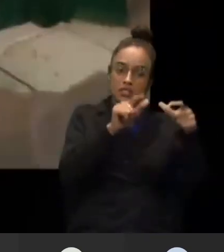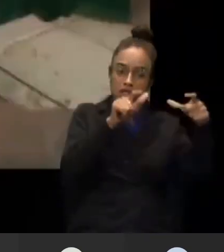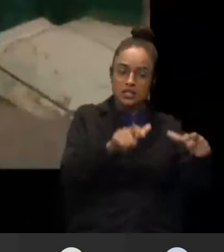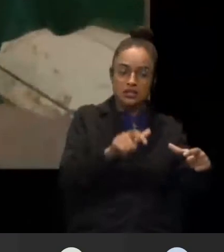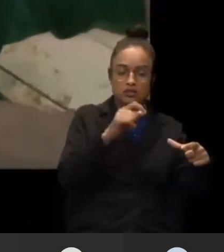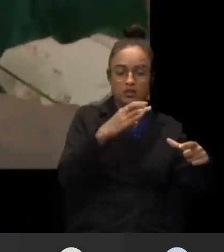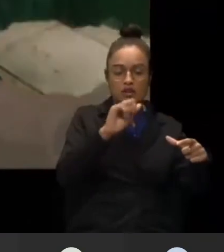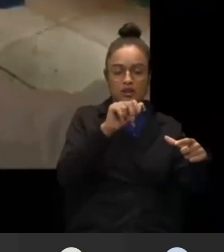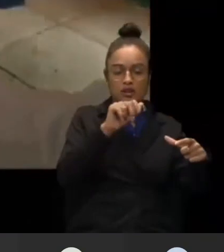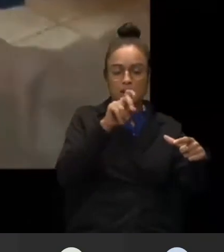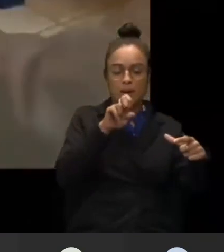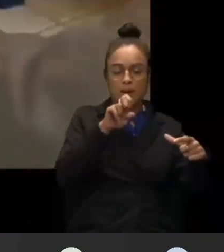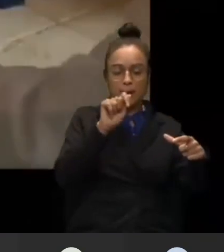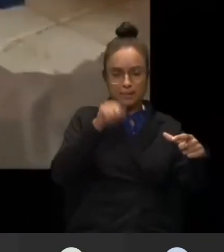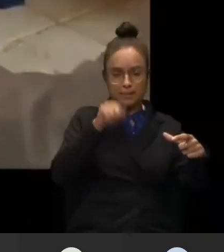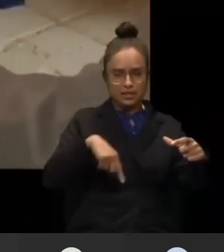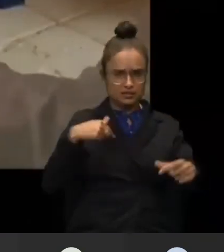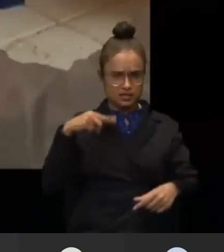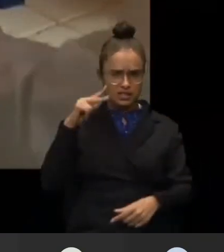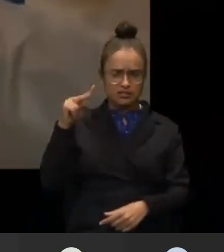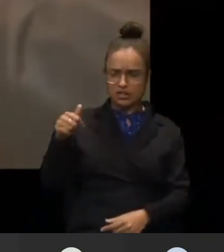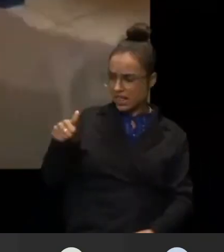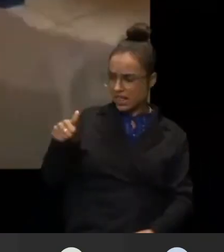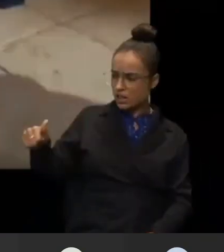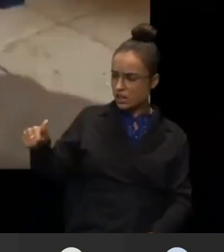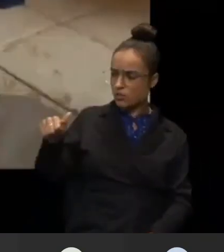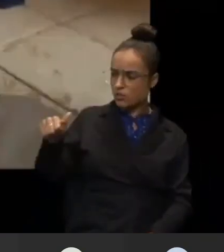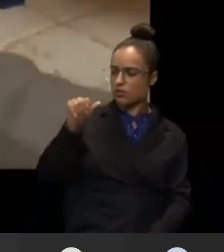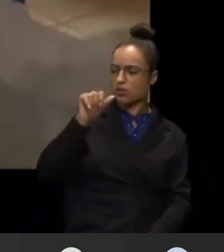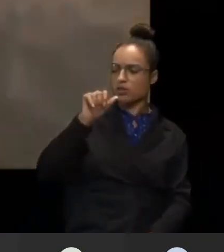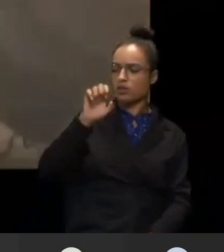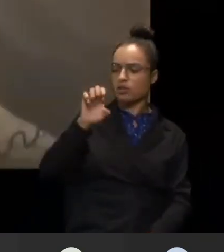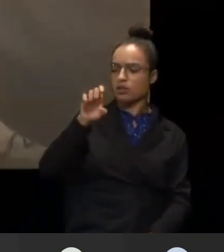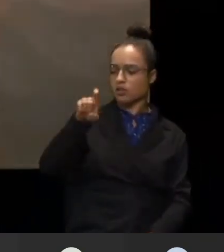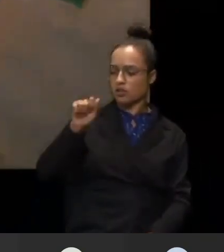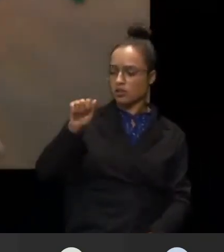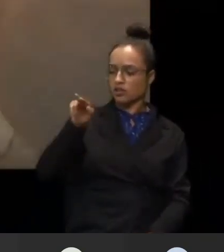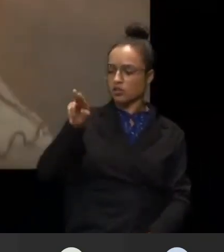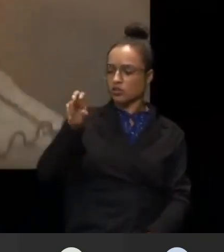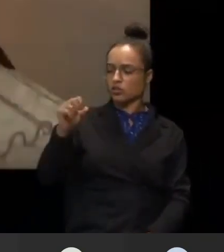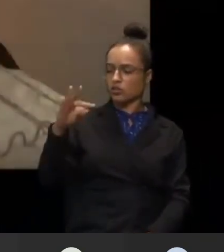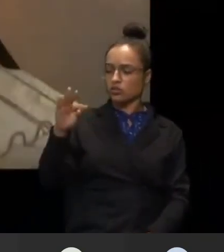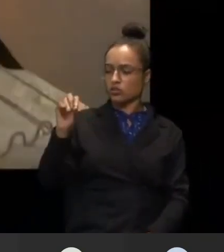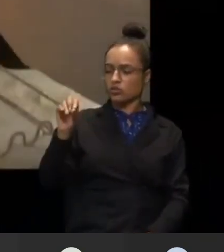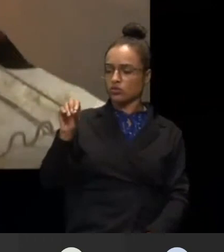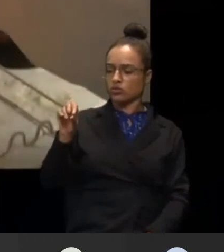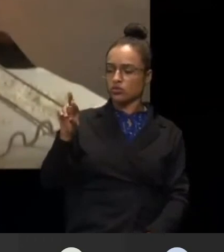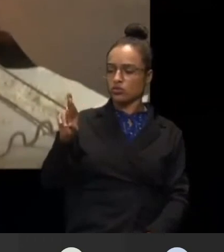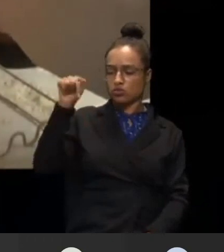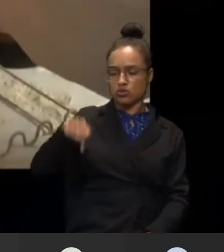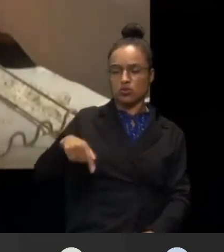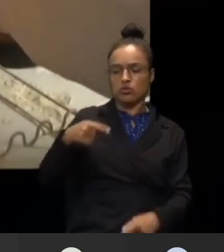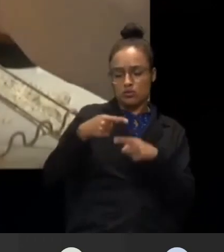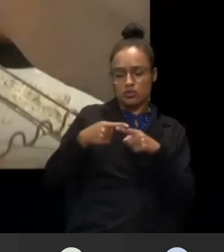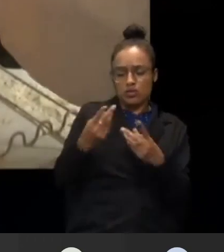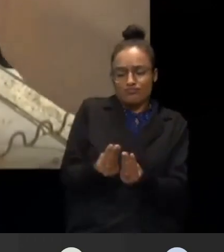que nós ligamos o exaustor, porque esses solventes são voláteis, eles vão volatilizando, então, para que